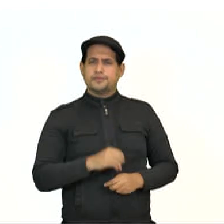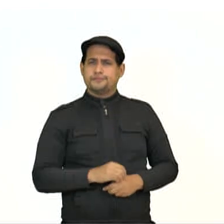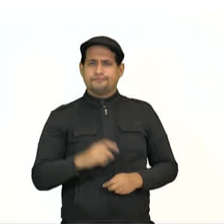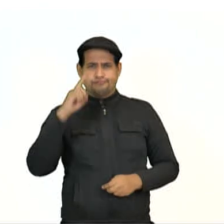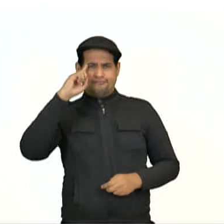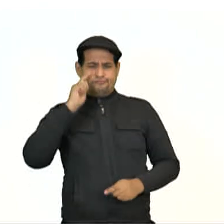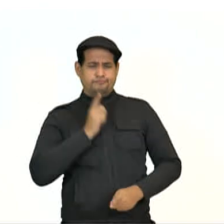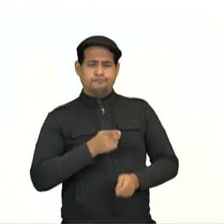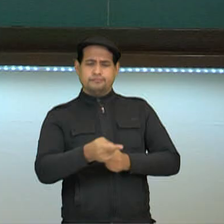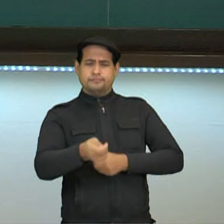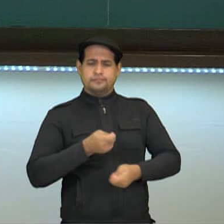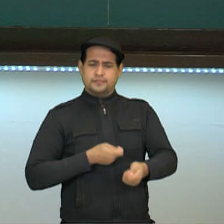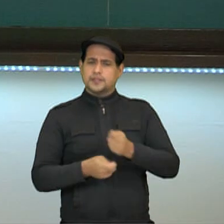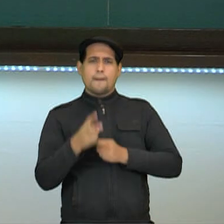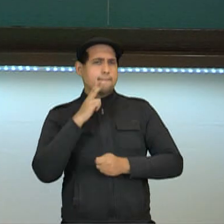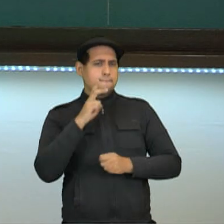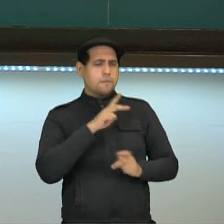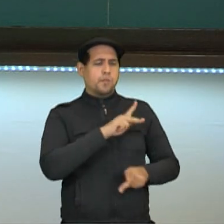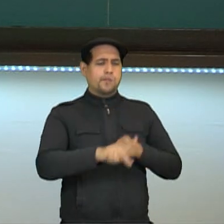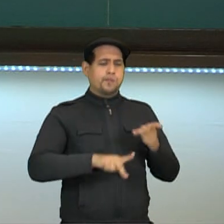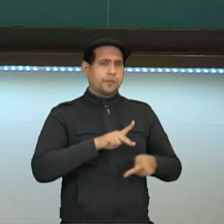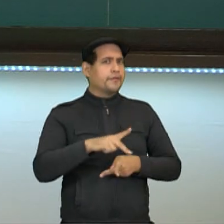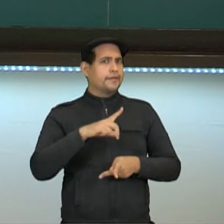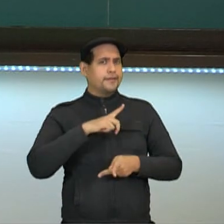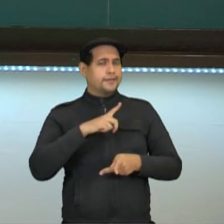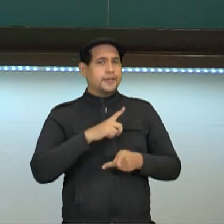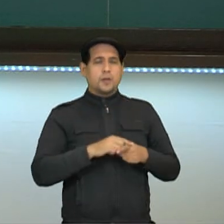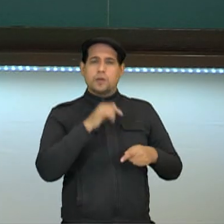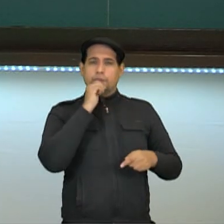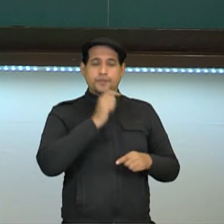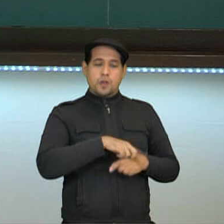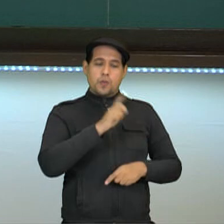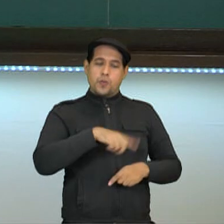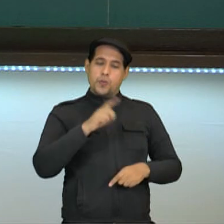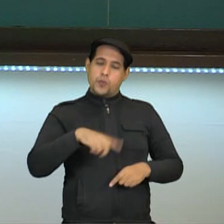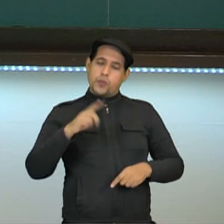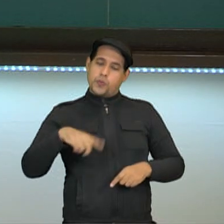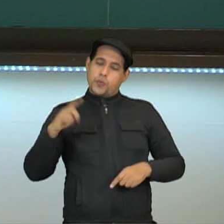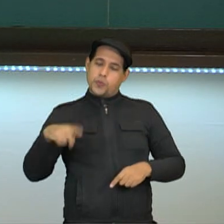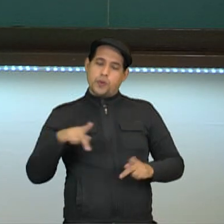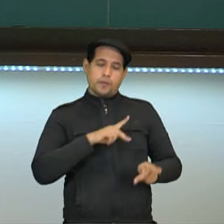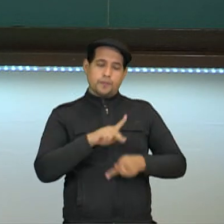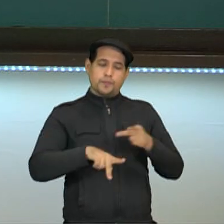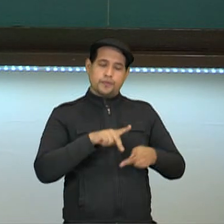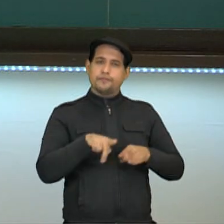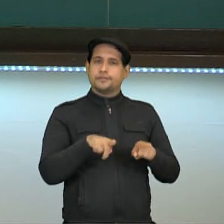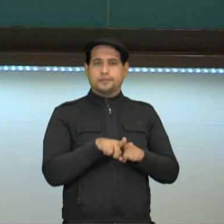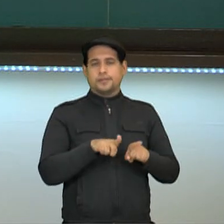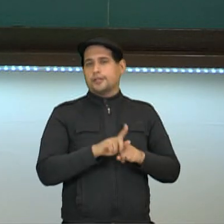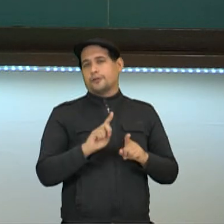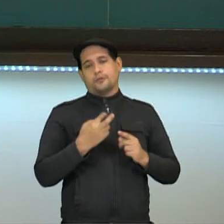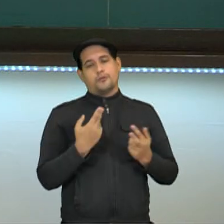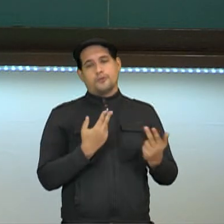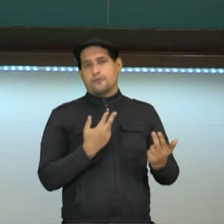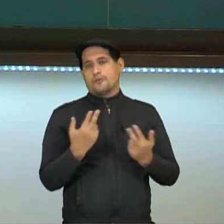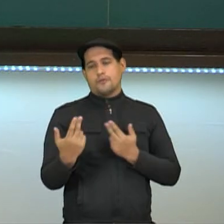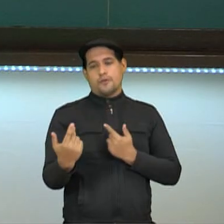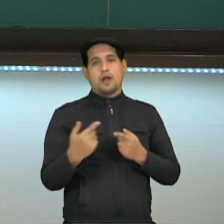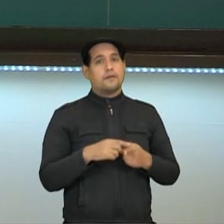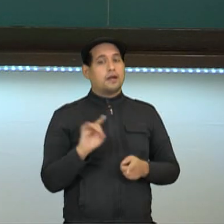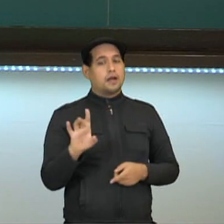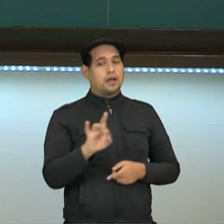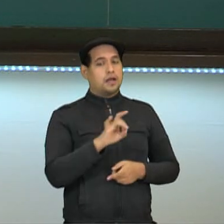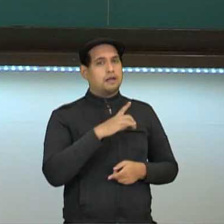própria população. A gente sabe que existe uma variação dentro da população. Nem todos, né, são iguais, cada um tem as